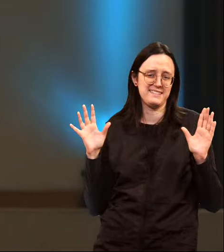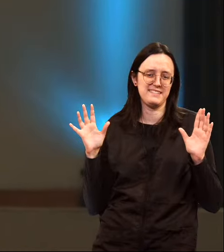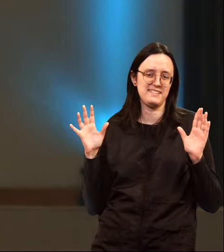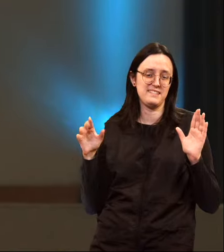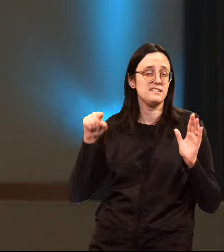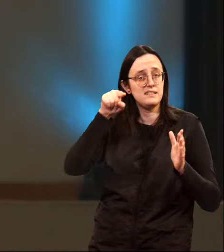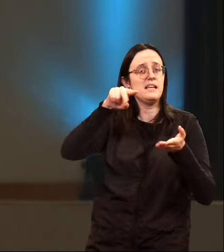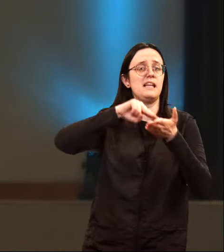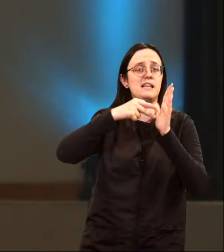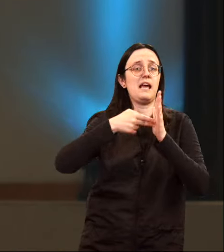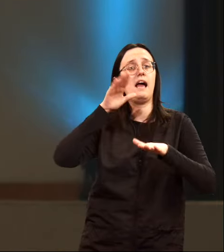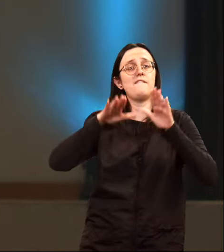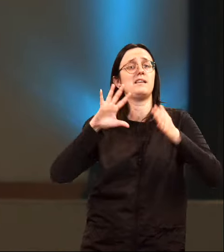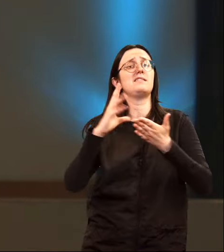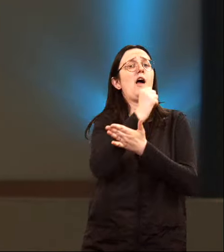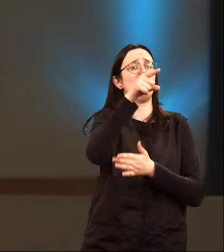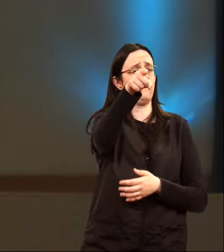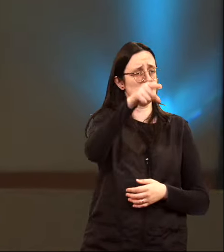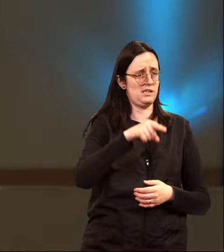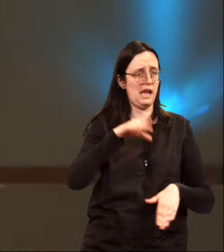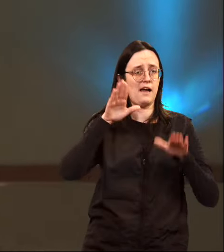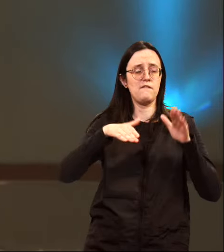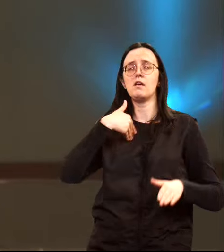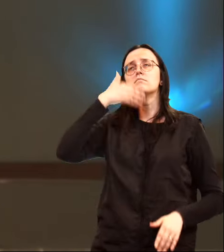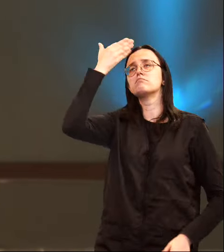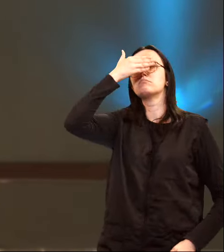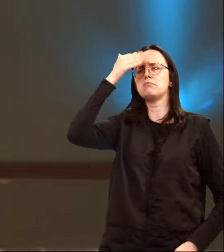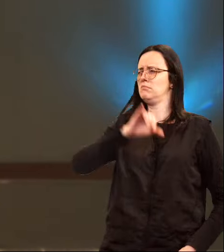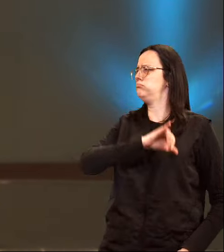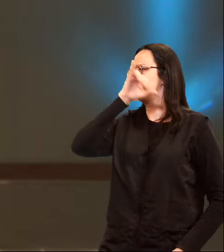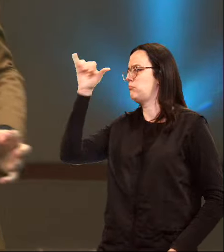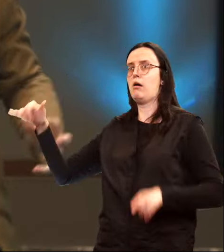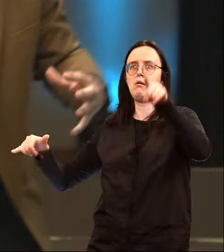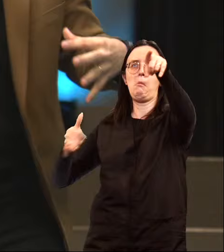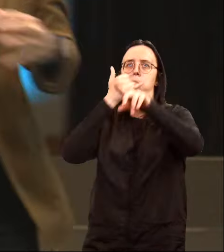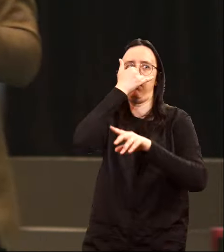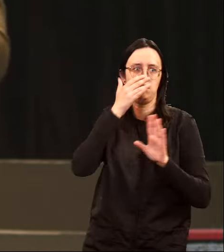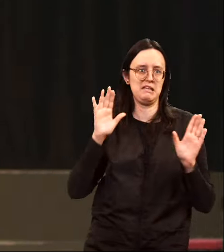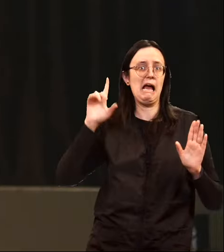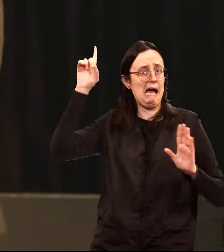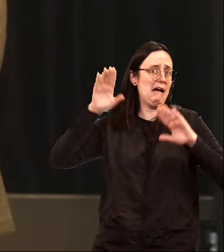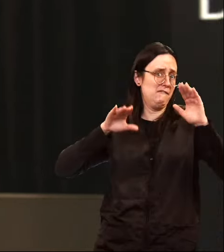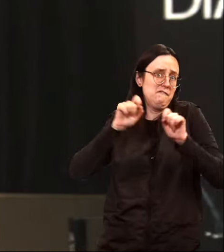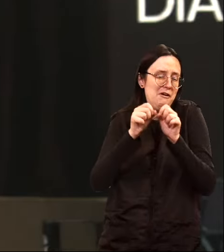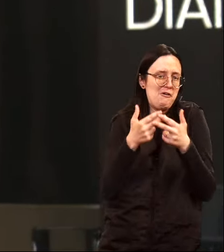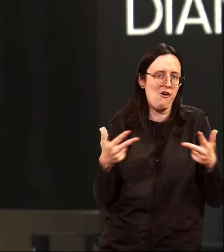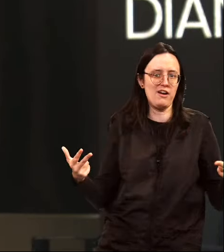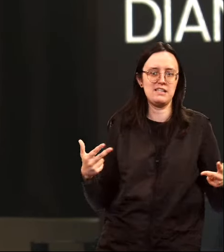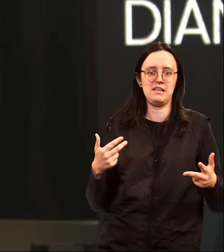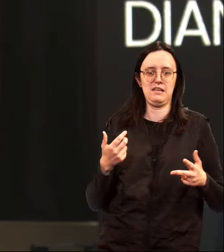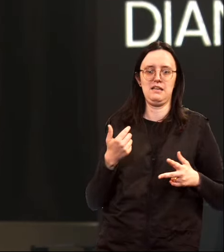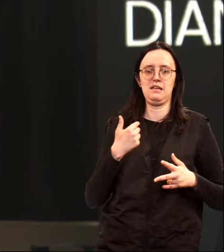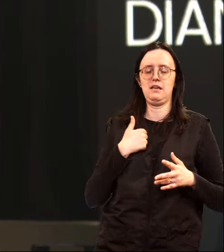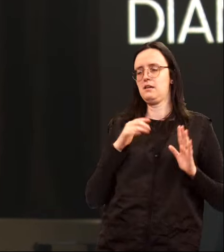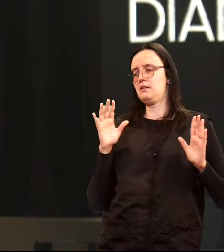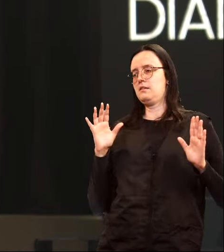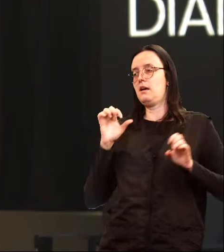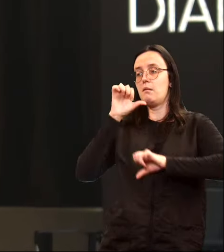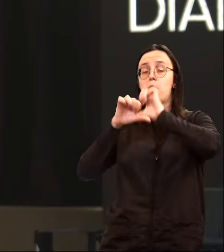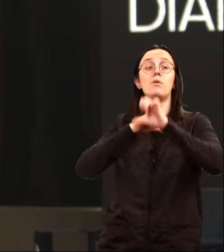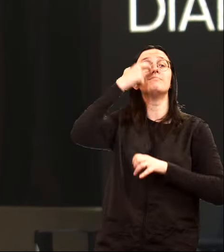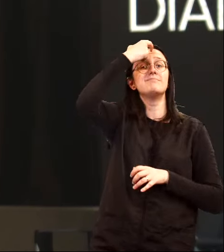isso represente um livramento. Deus me livrou de algo e eu não sei. E então eu entro agora no voo e o passageiro já olha com outro